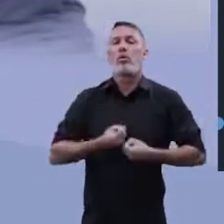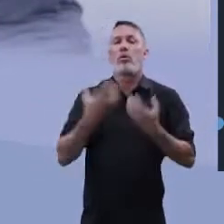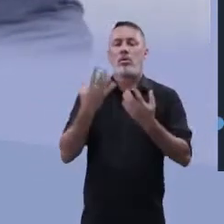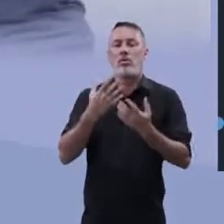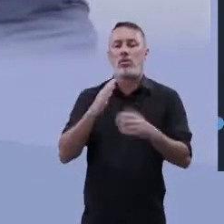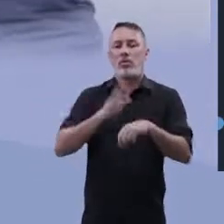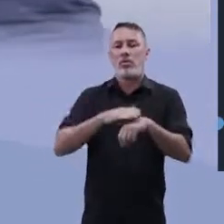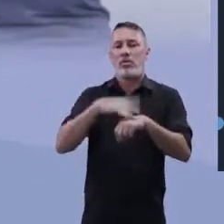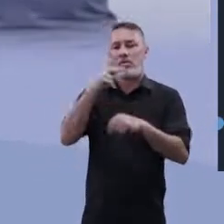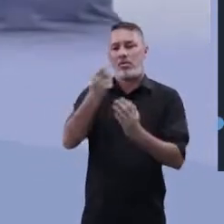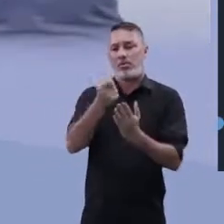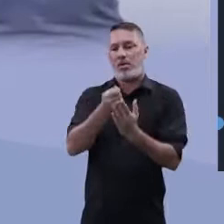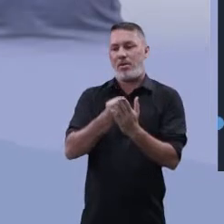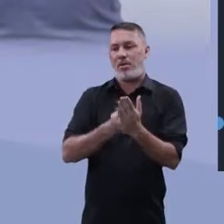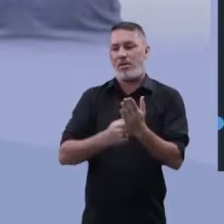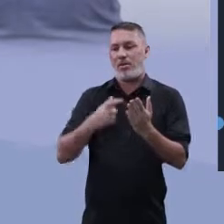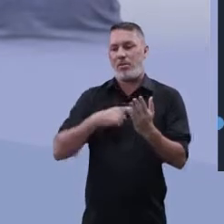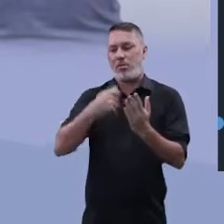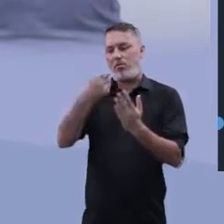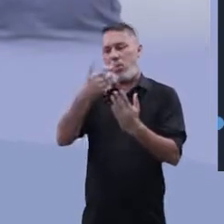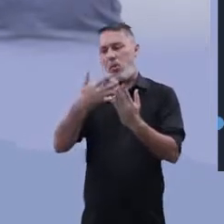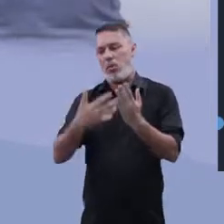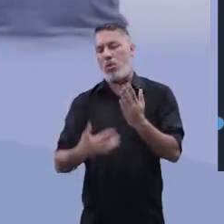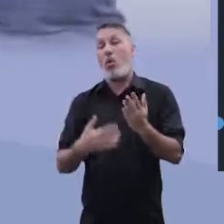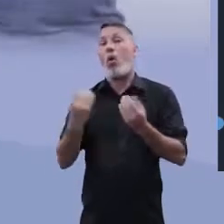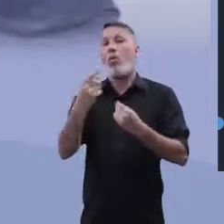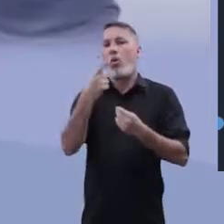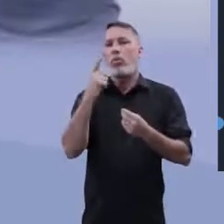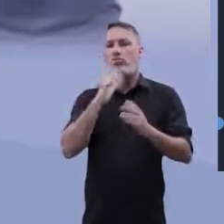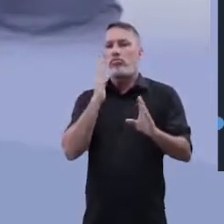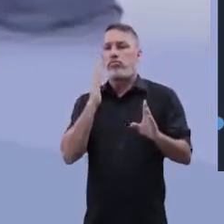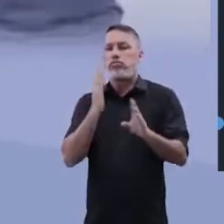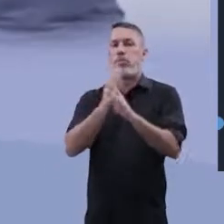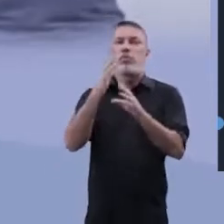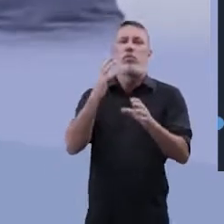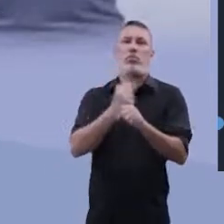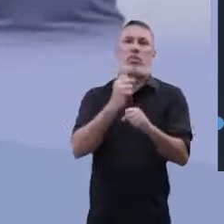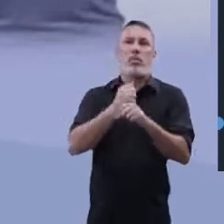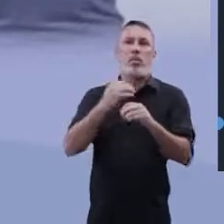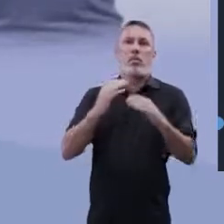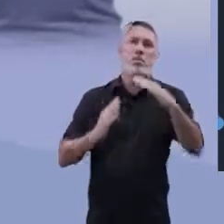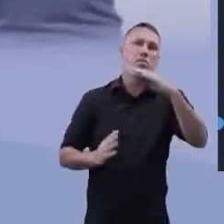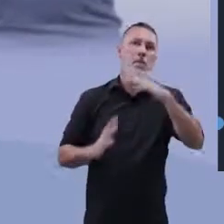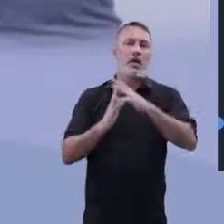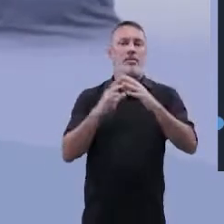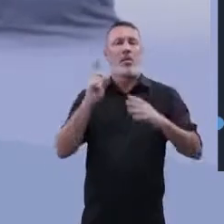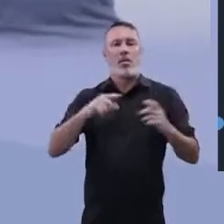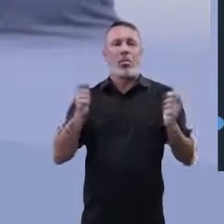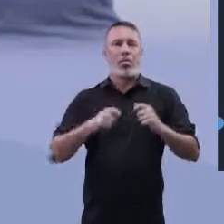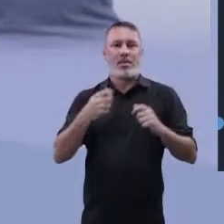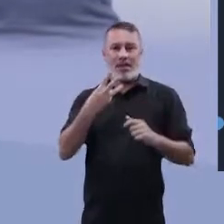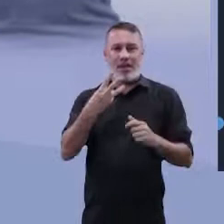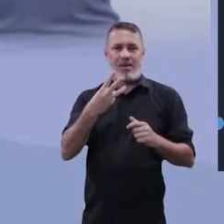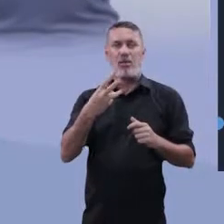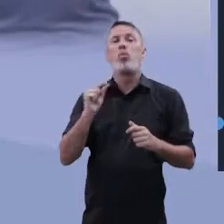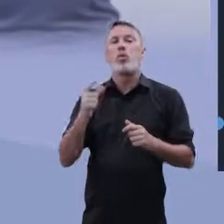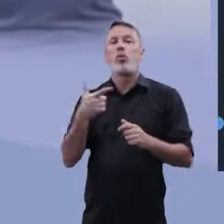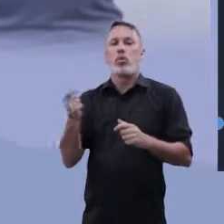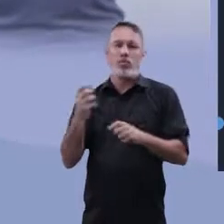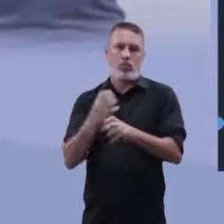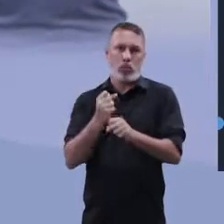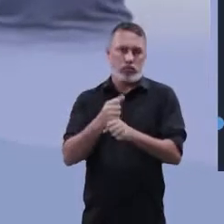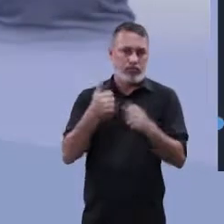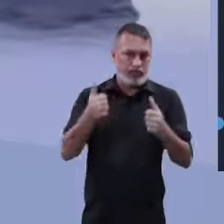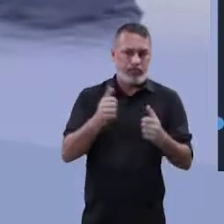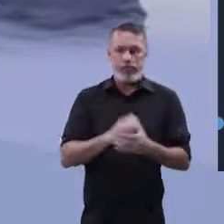de texto. Como que você, então, vai alcançar a nota máxima nessa competência, que são 200